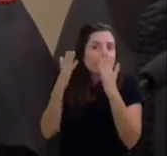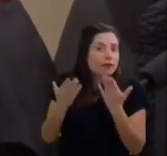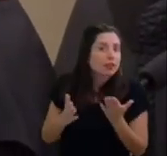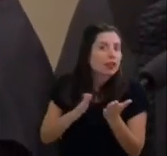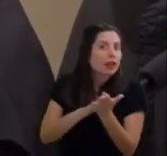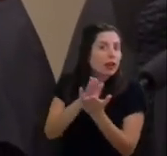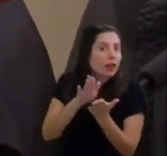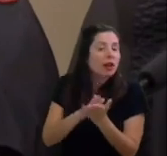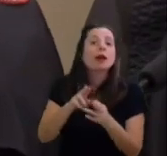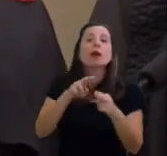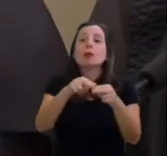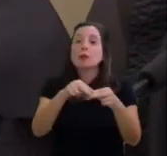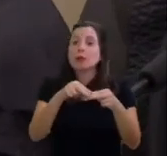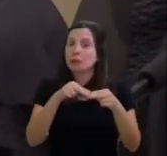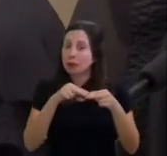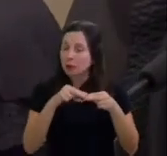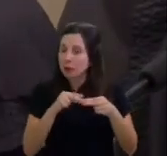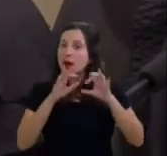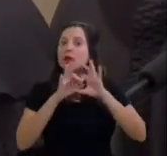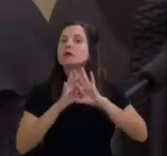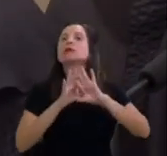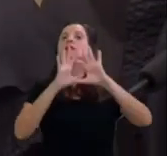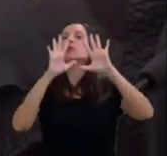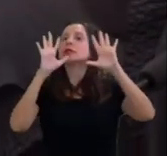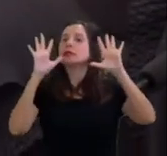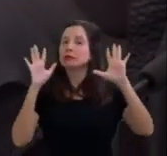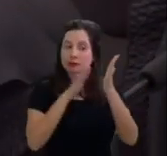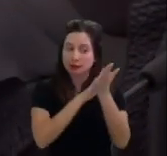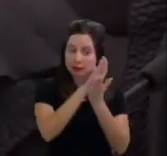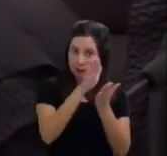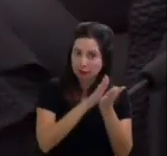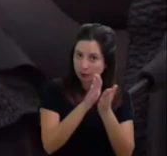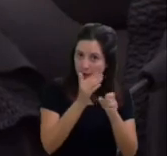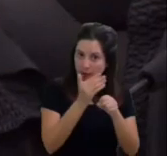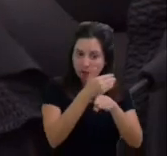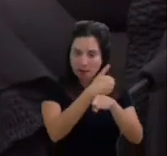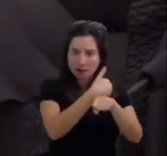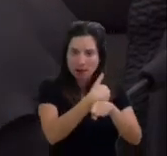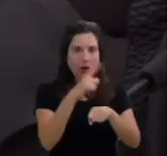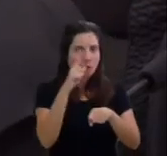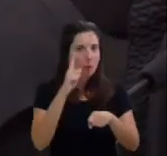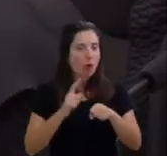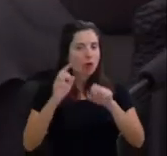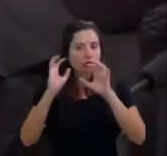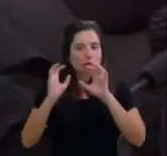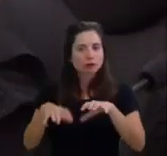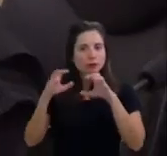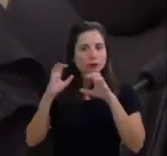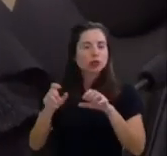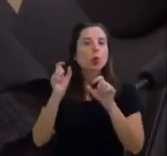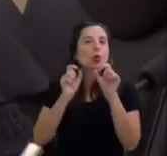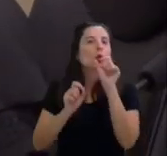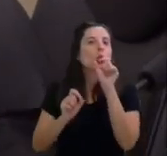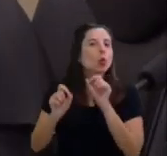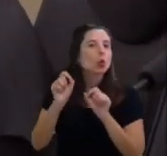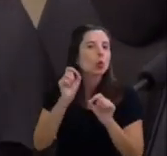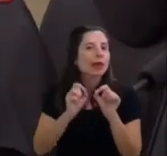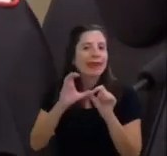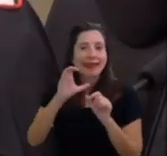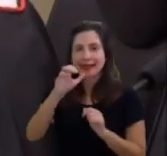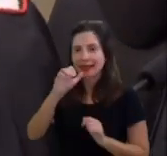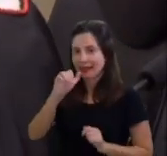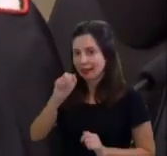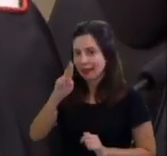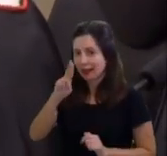do parecer que a autorização para a realização de despesas de pré-campanha não pode implicar em concessão de carta branca para o emprego irrestrito de